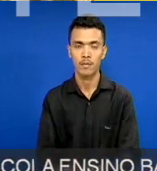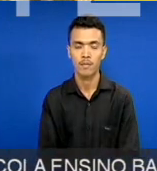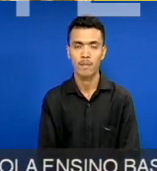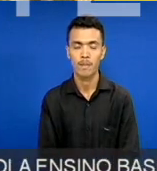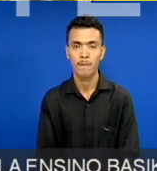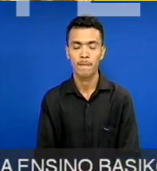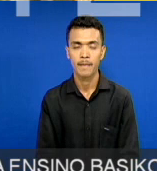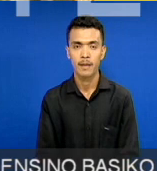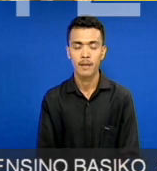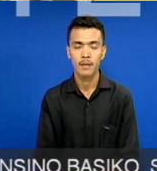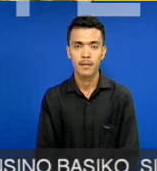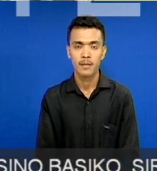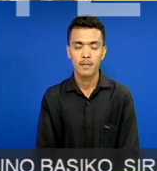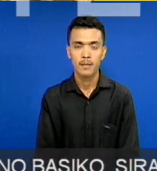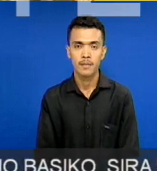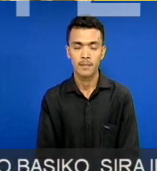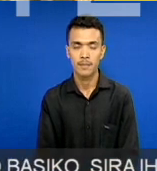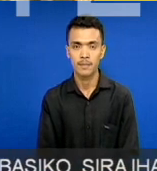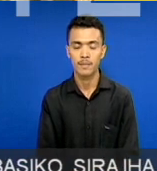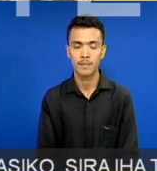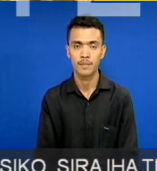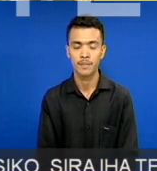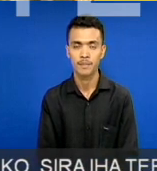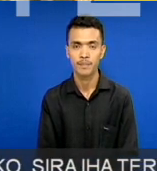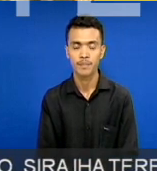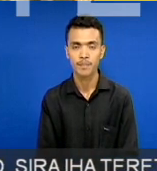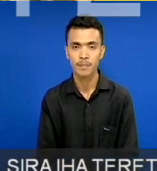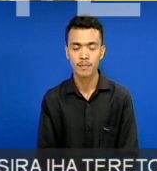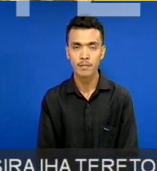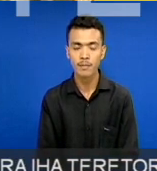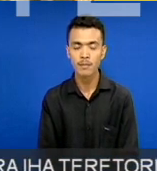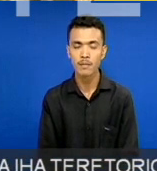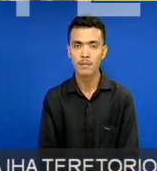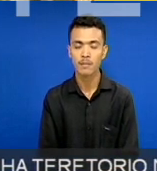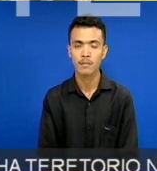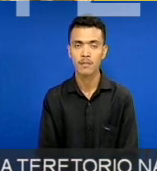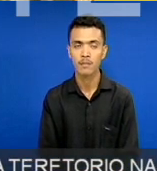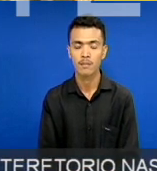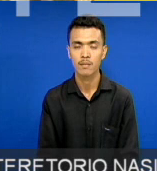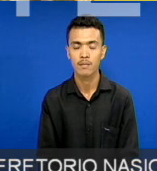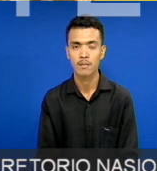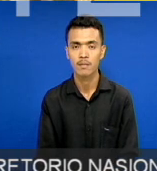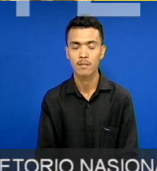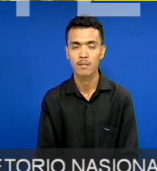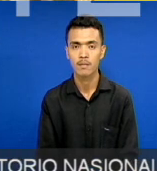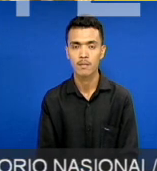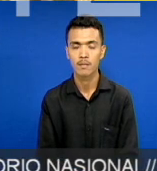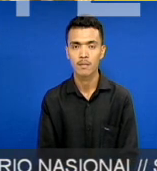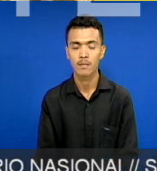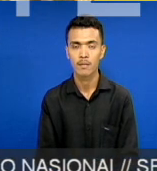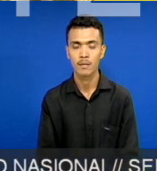que para arena vai tem que estar nota ele vai até mais né bot sirene rua lá nessa ida conhecimento era